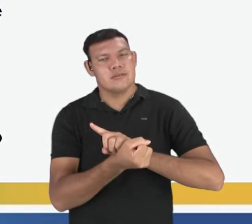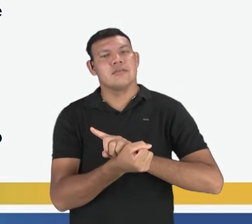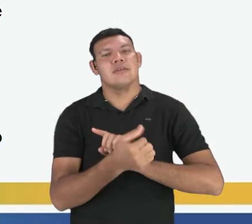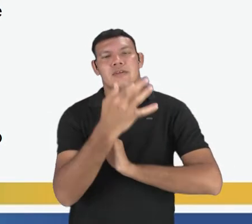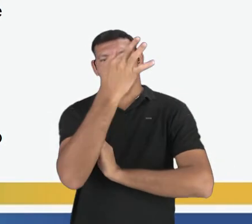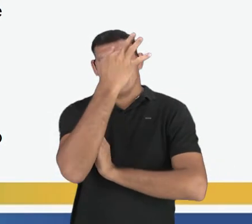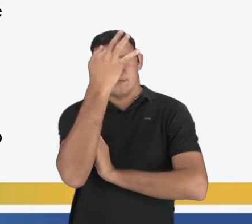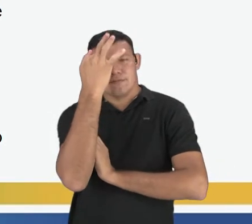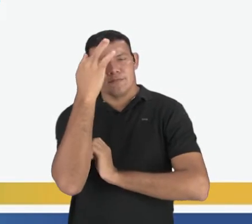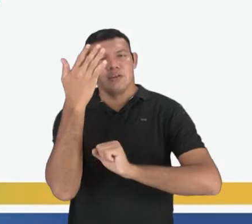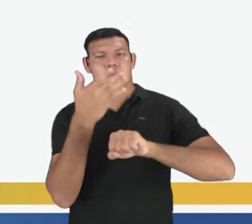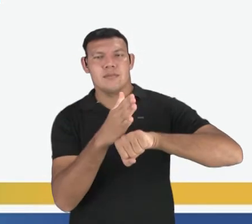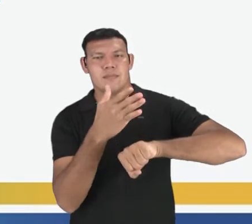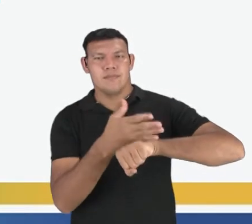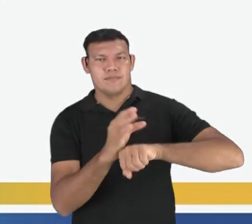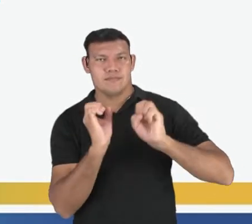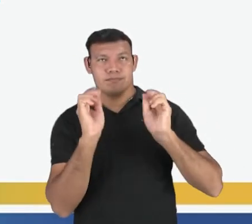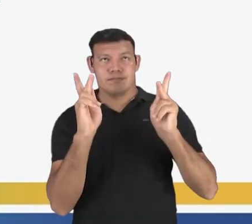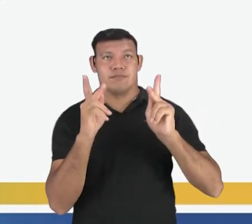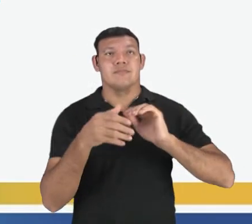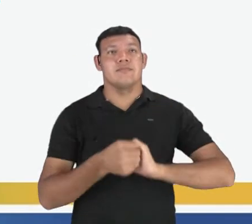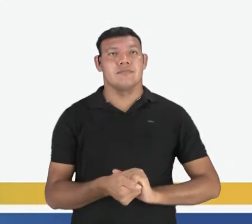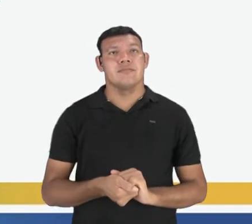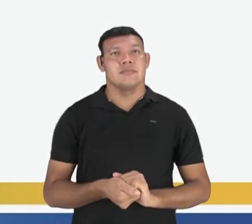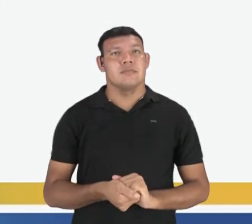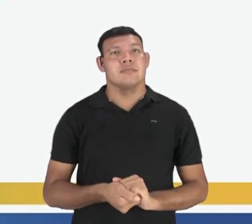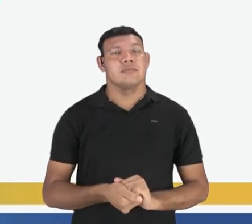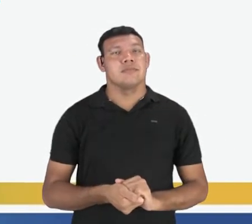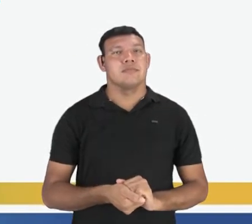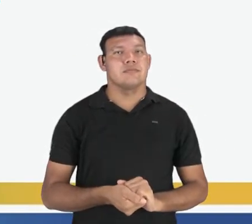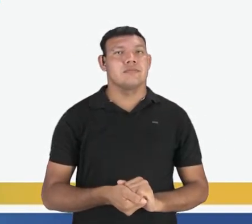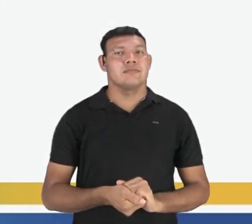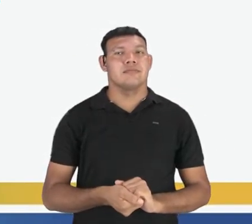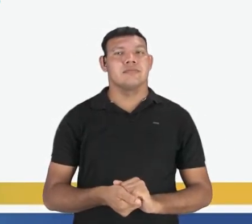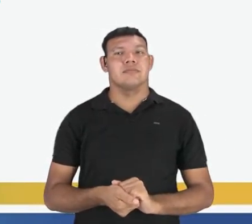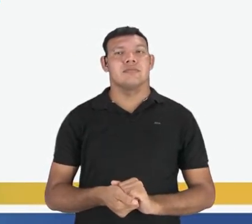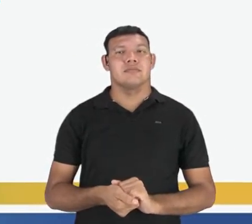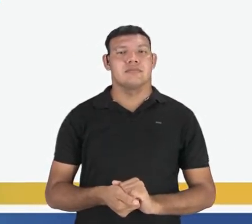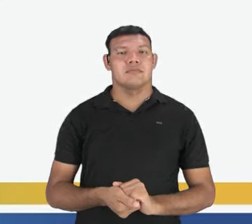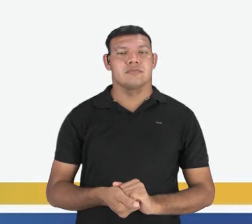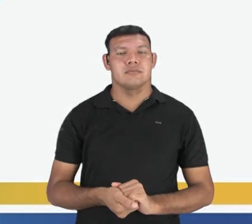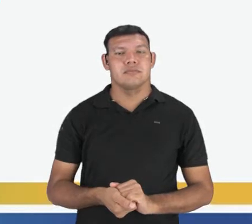a própria filosofia na prática, tá? E na medida que se dá,